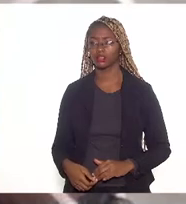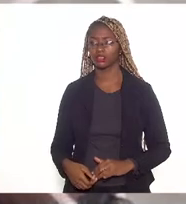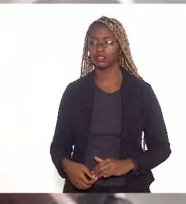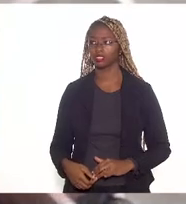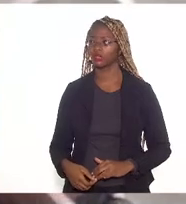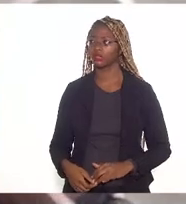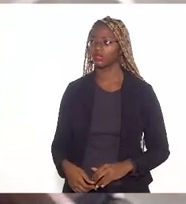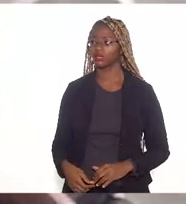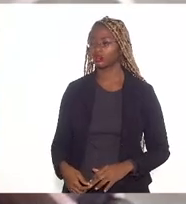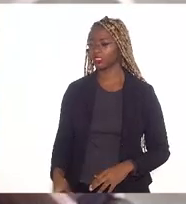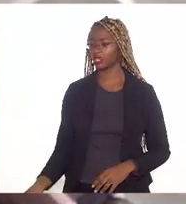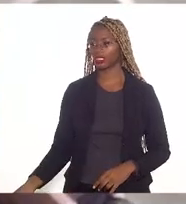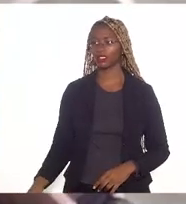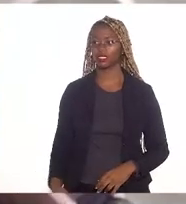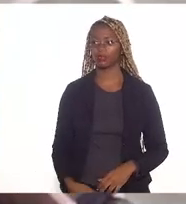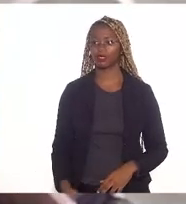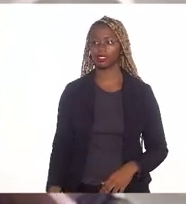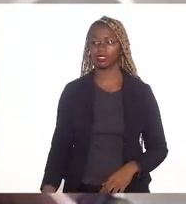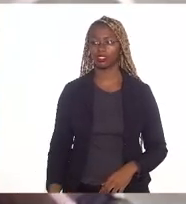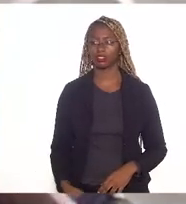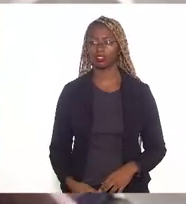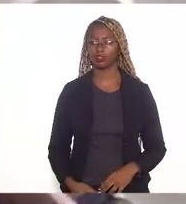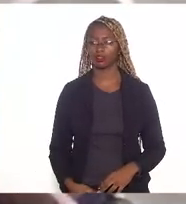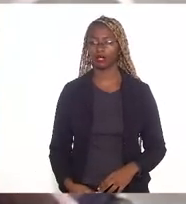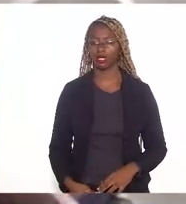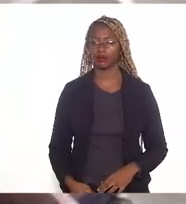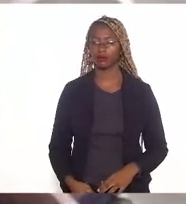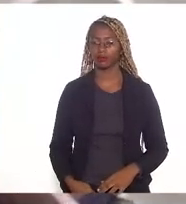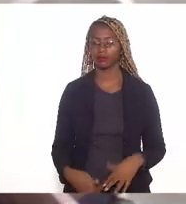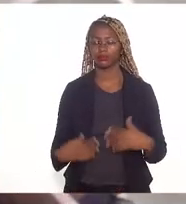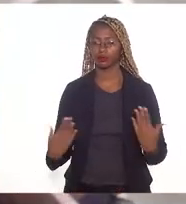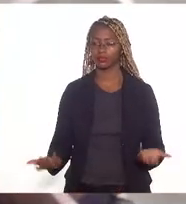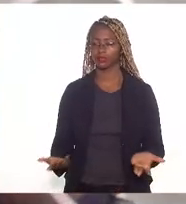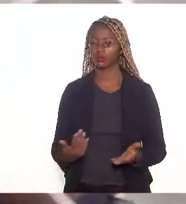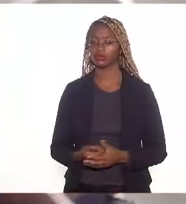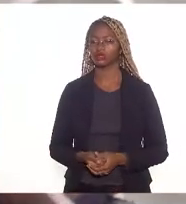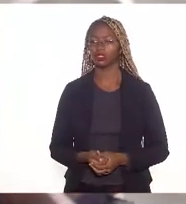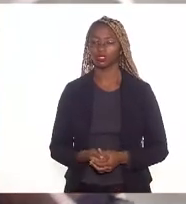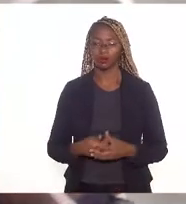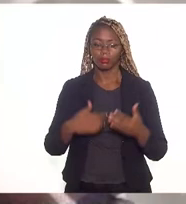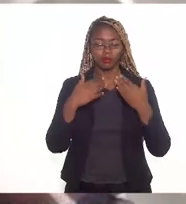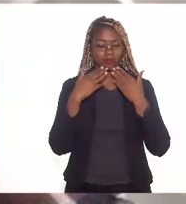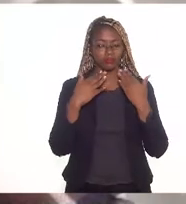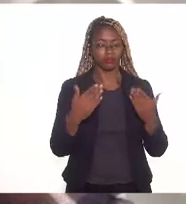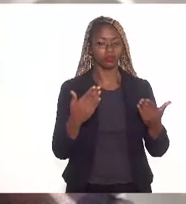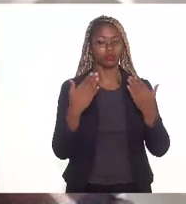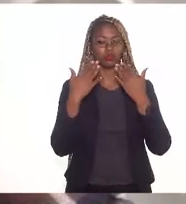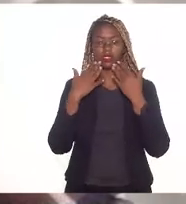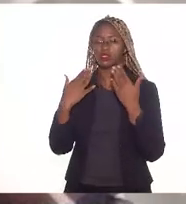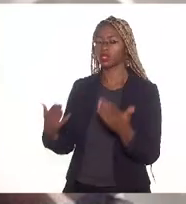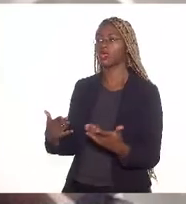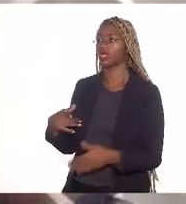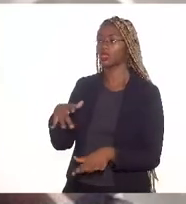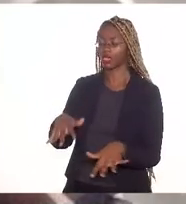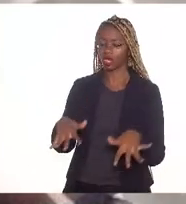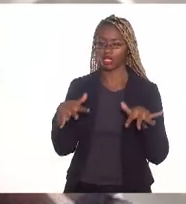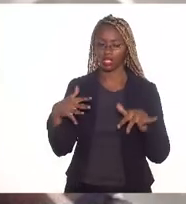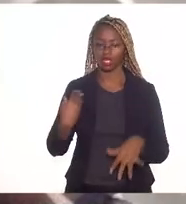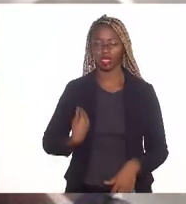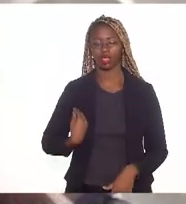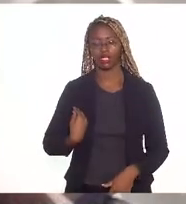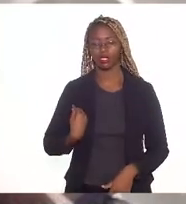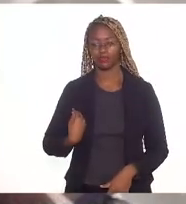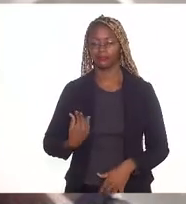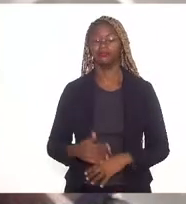Cumprimentar a todas e todos que fizeram a exposição e que estão presentes nessa audiência. Eu